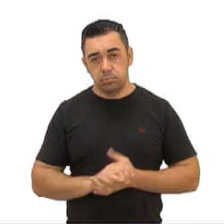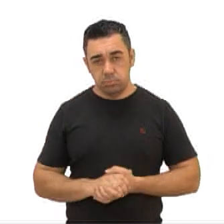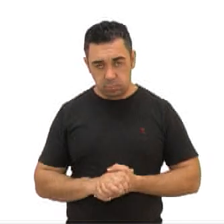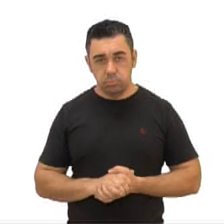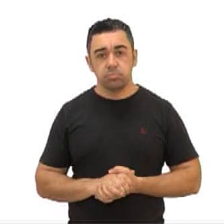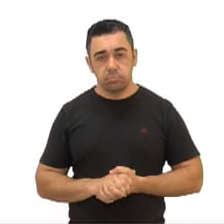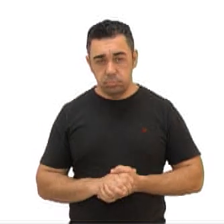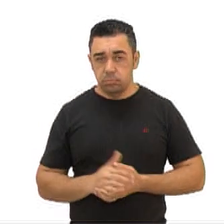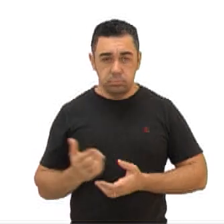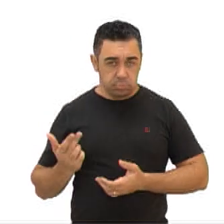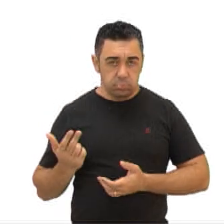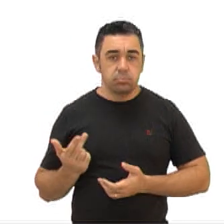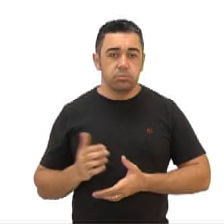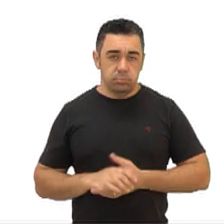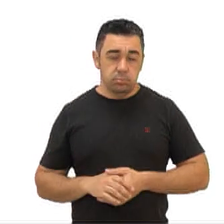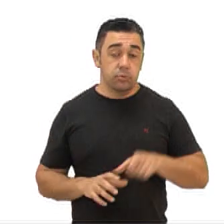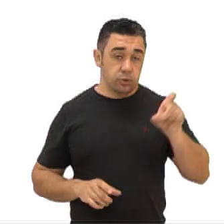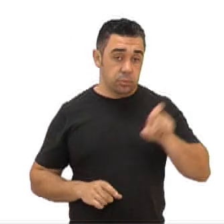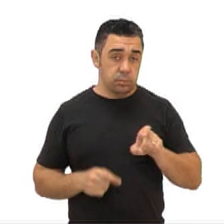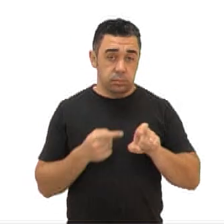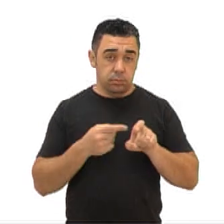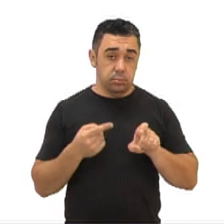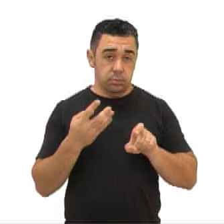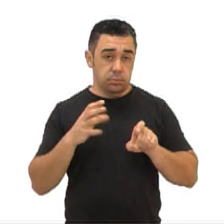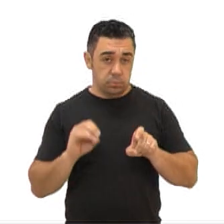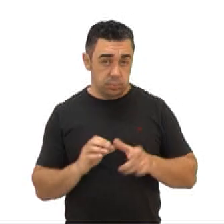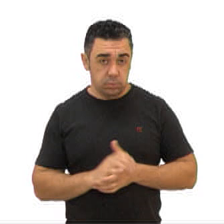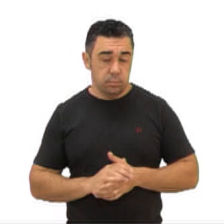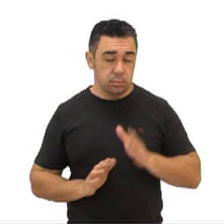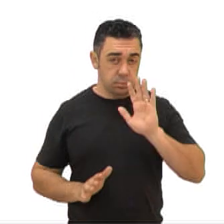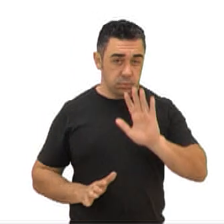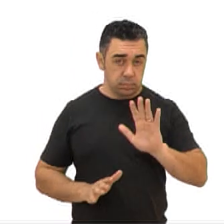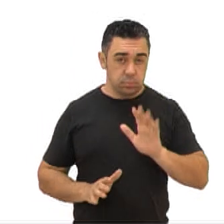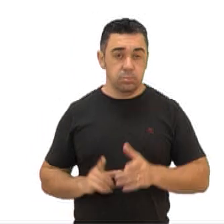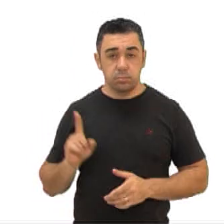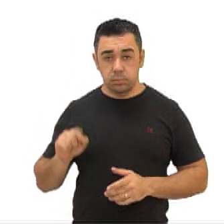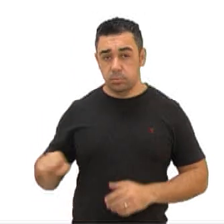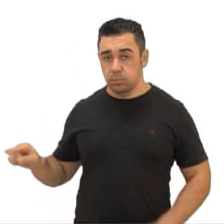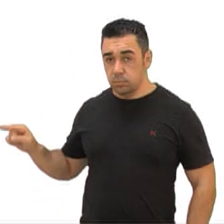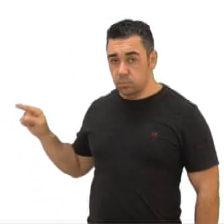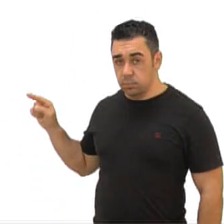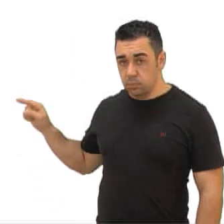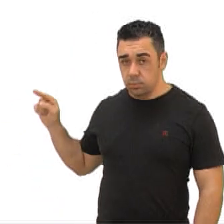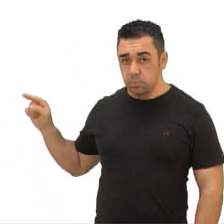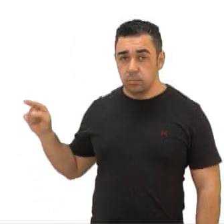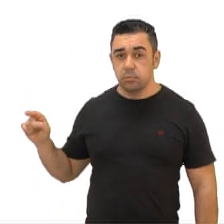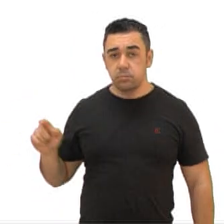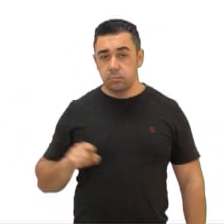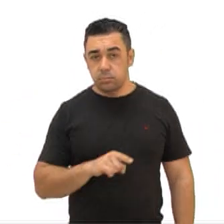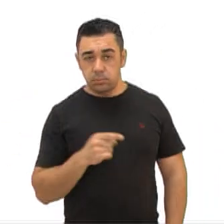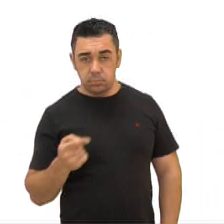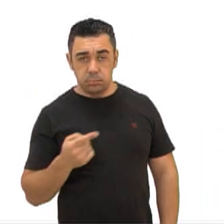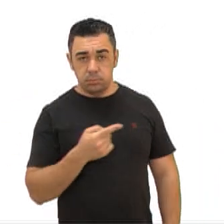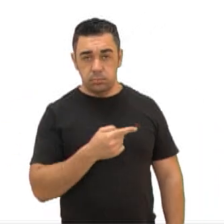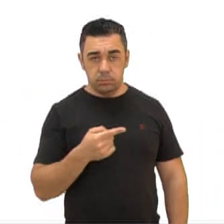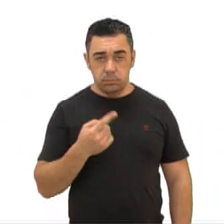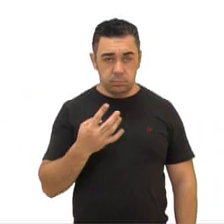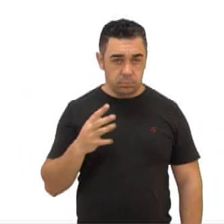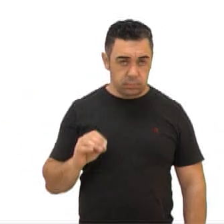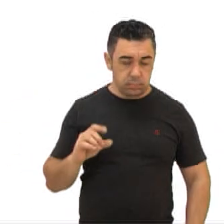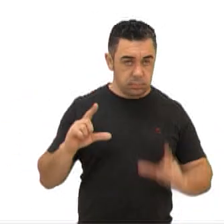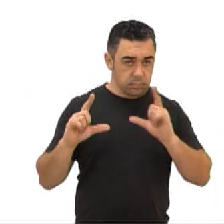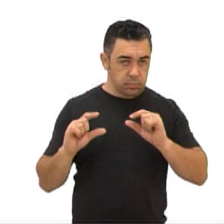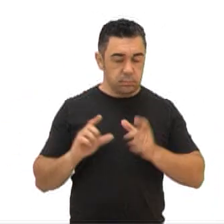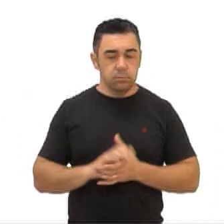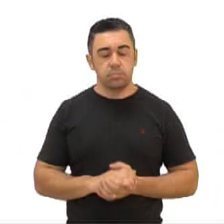o mesmo valor. Porém, ele coloca a observação que essa segunda caixa contenha 140 laranjas a